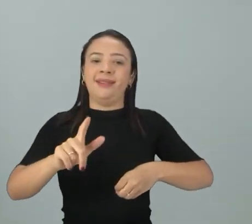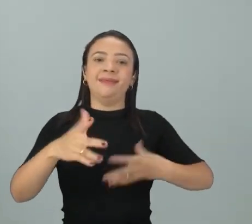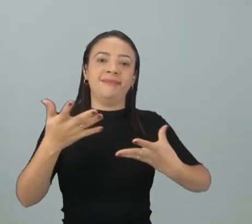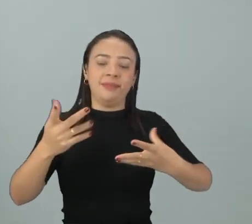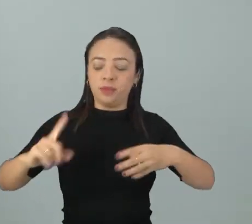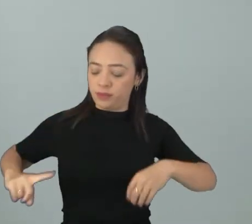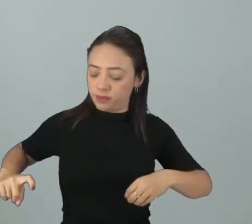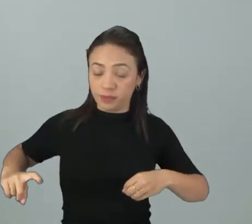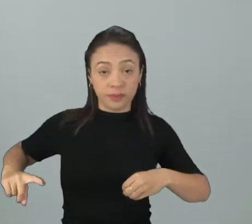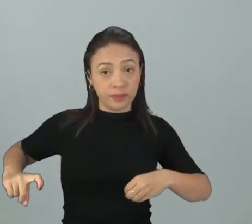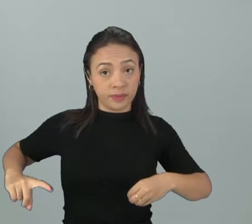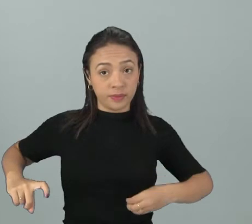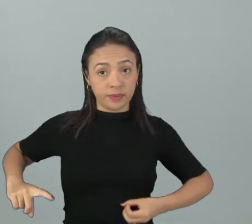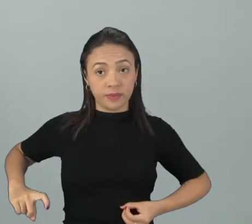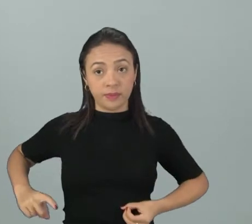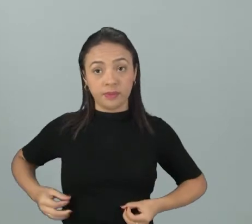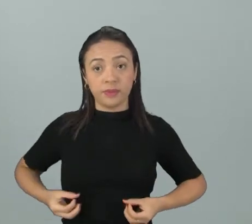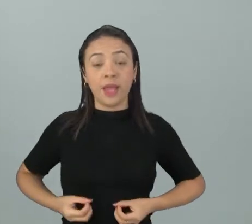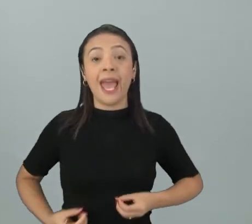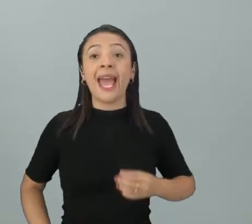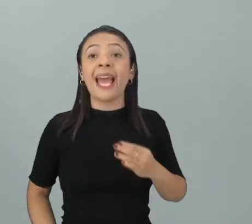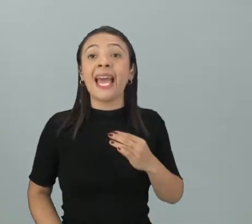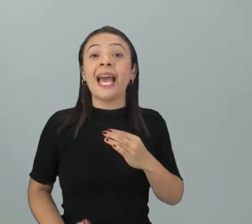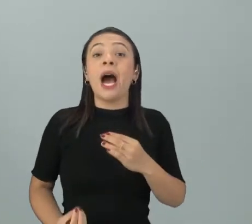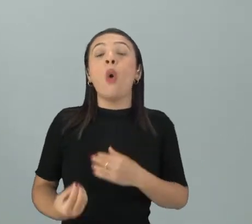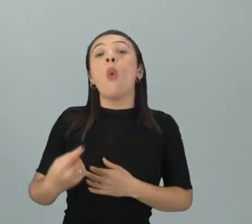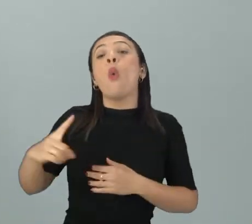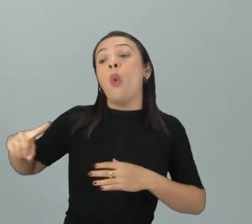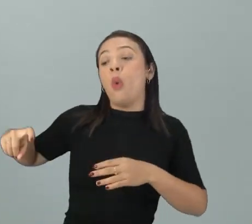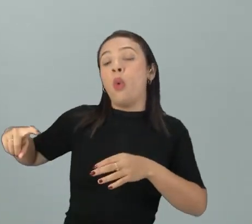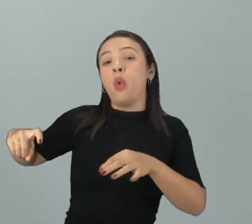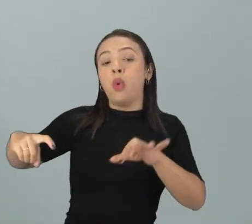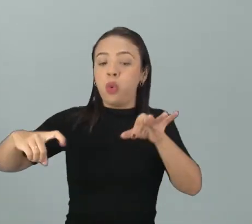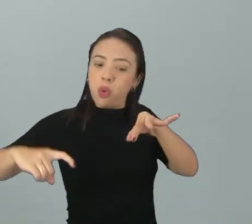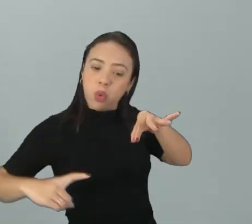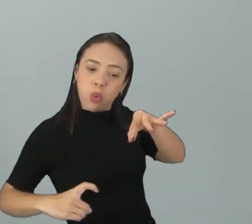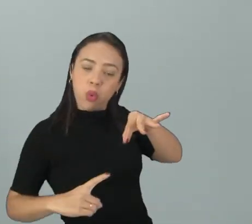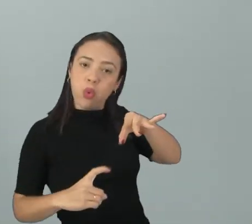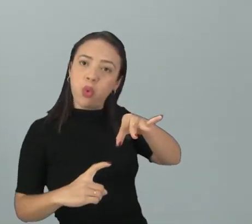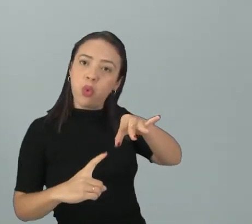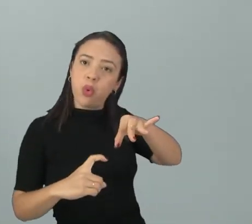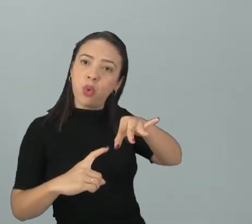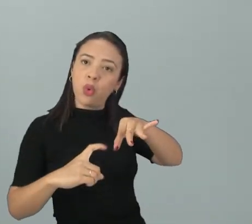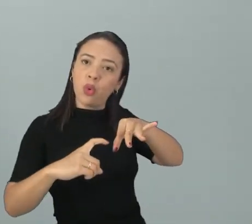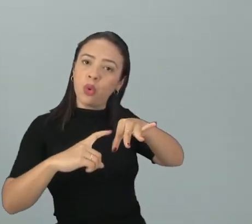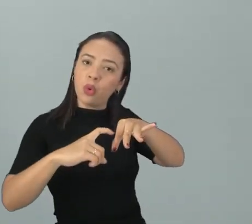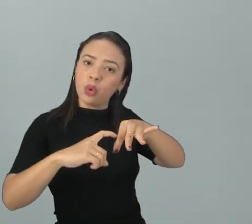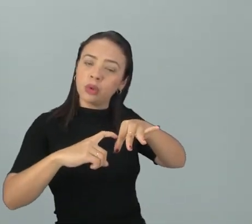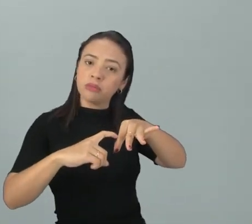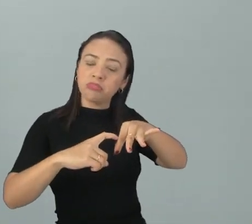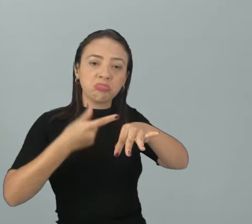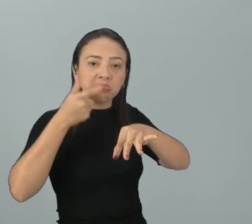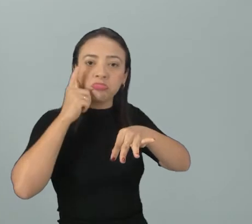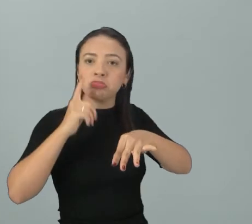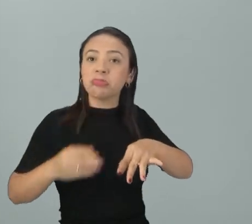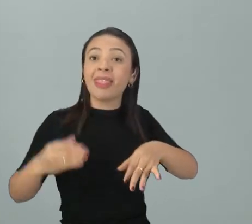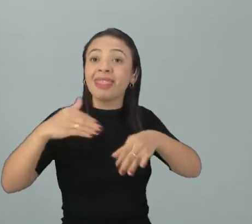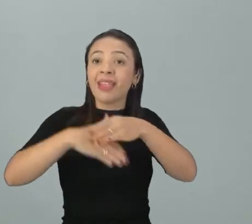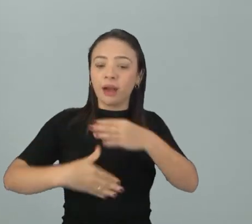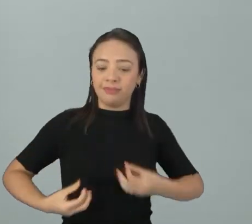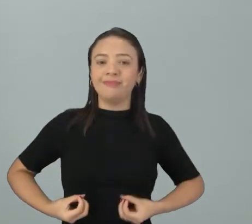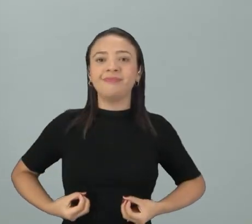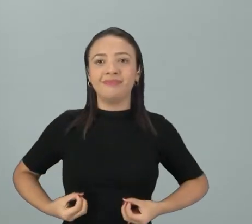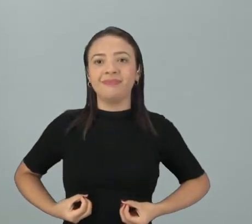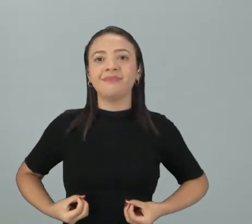o espermatozoide, ele vai ali pelo canal vaginal e vai subir também para encontrar o ovócito. Se a tuba está obstruída, né,